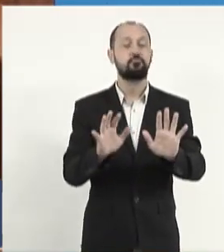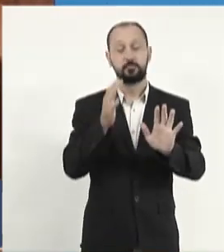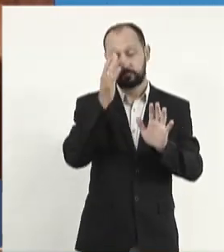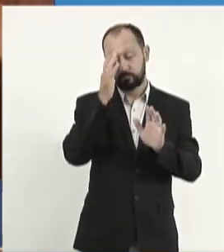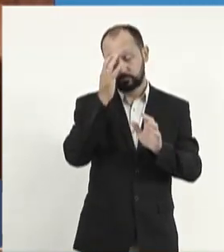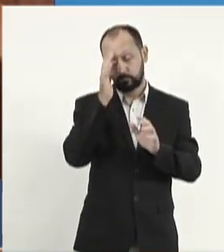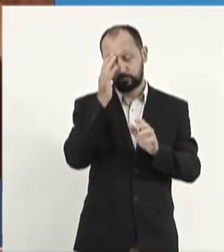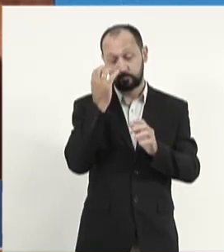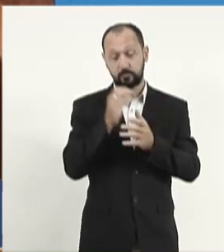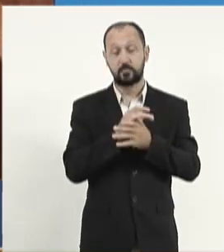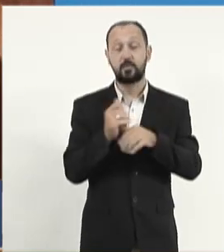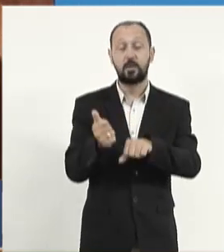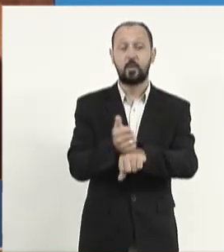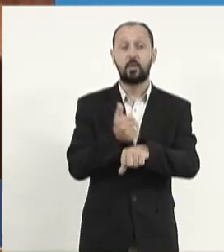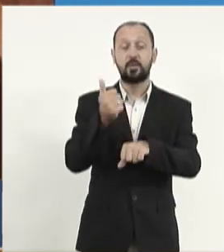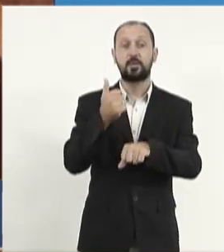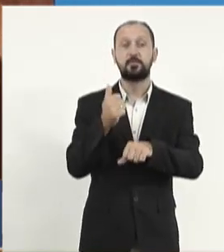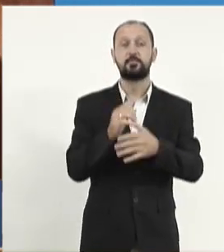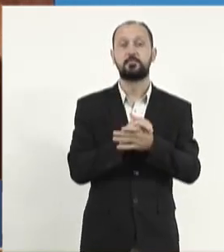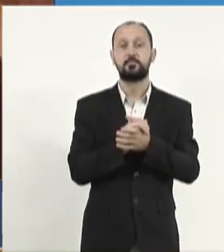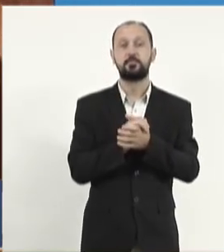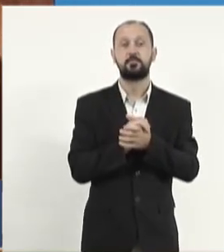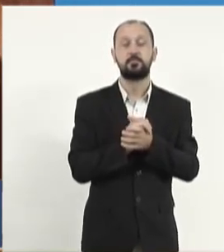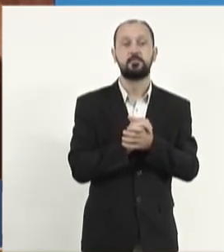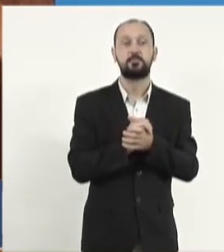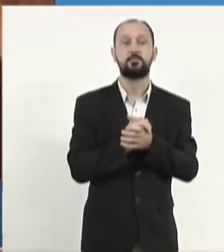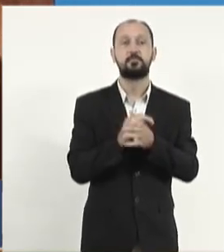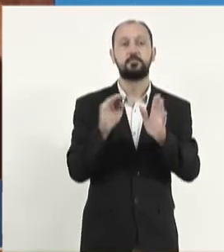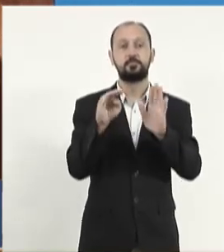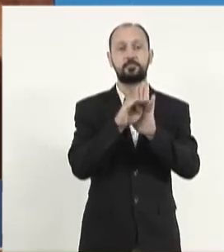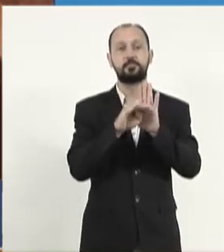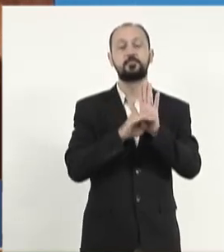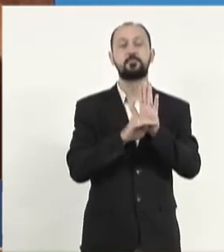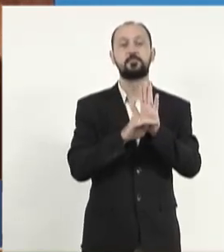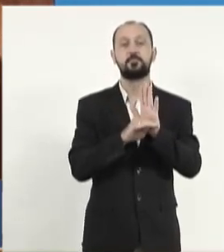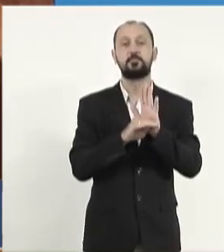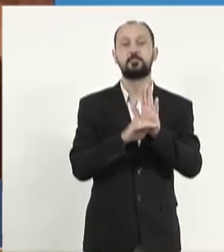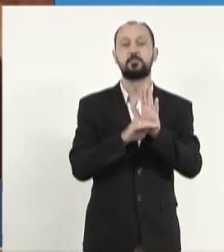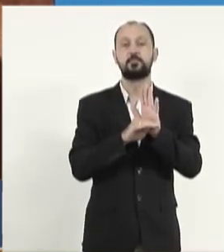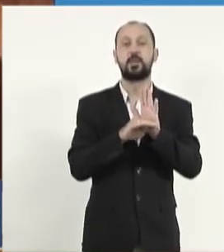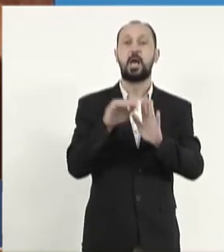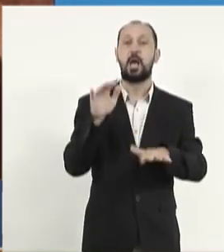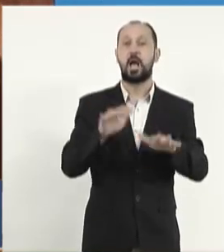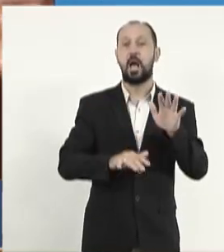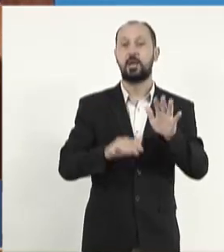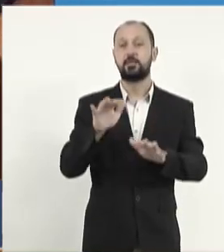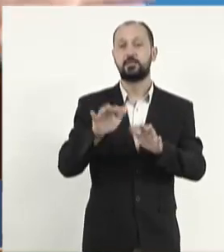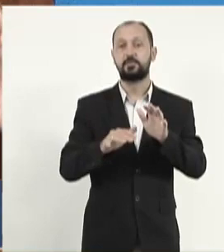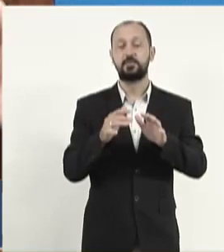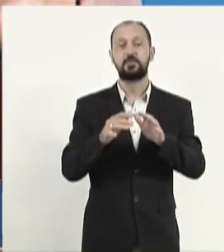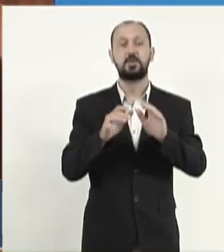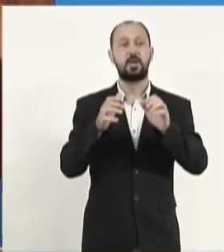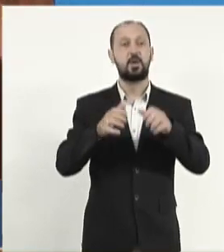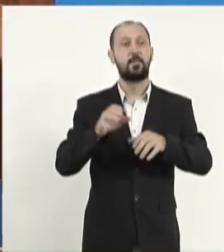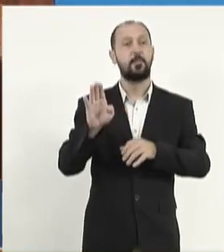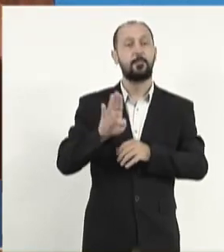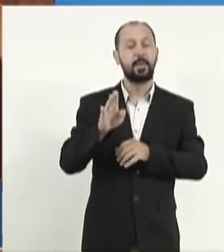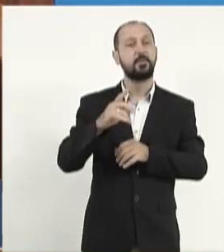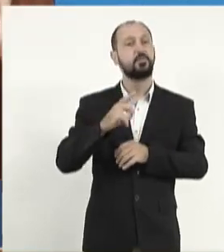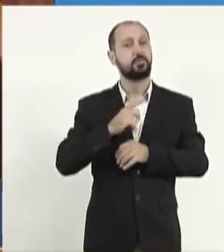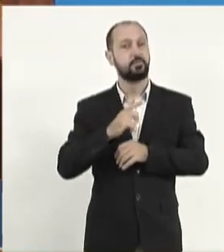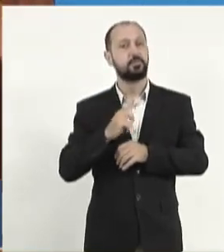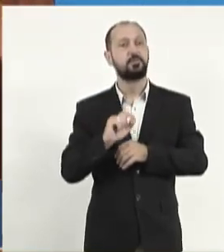a desejar na qualidade, não cumpre os prazos e, muitas vezes, bairros da cidade